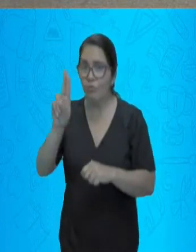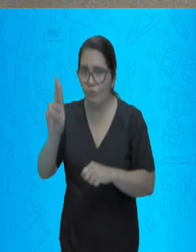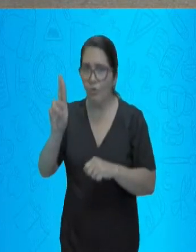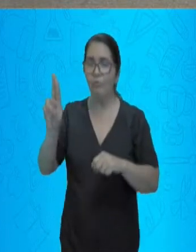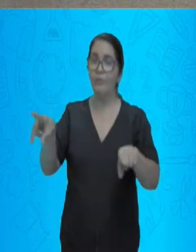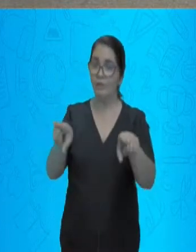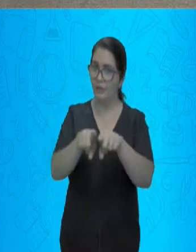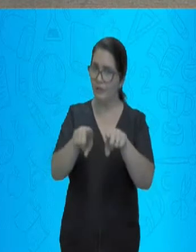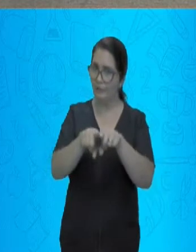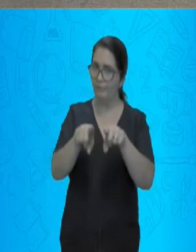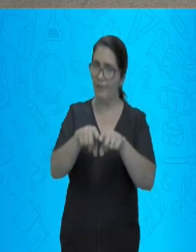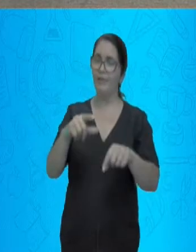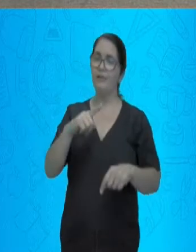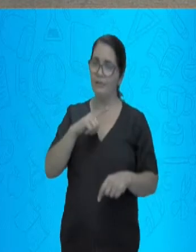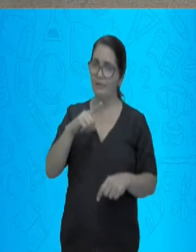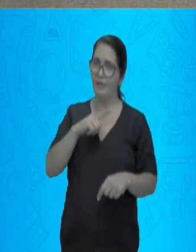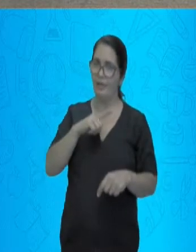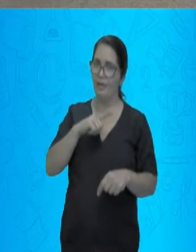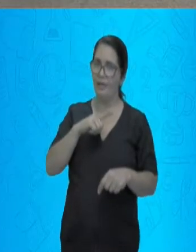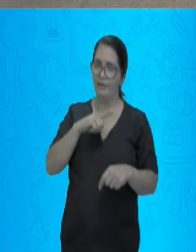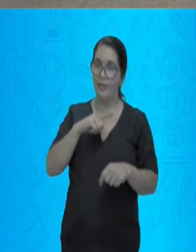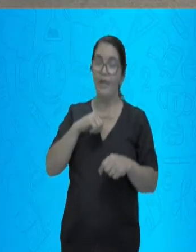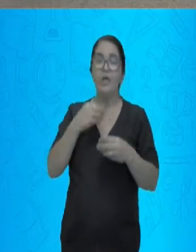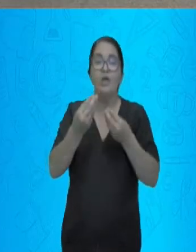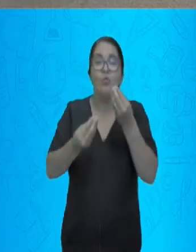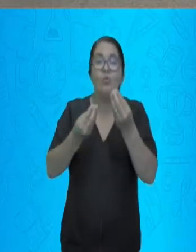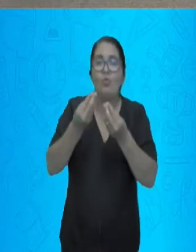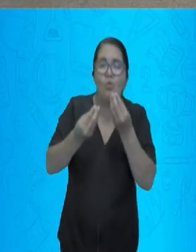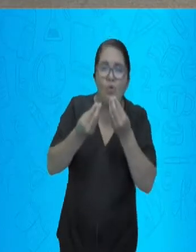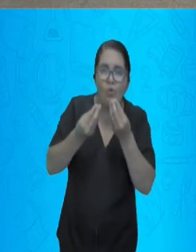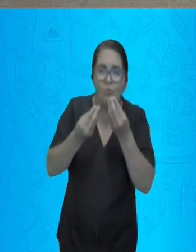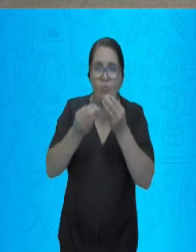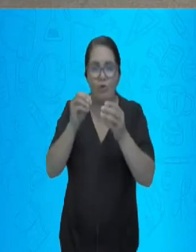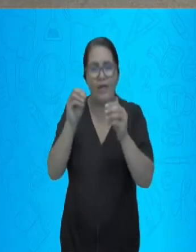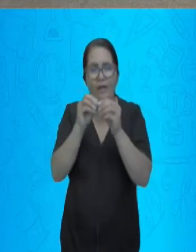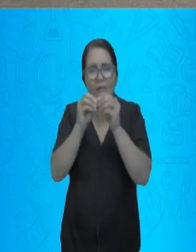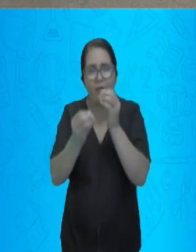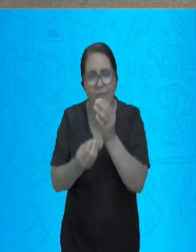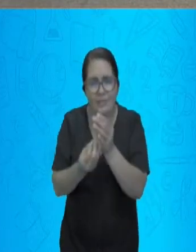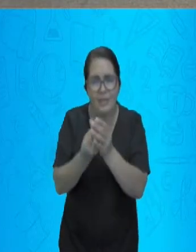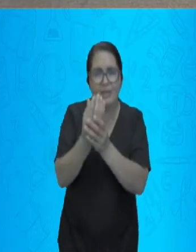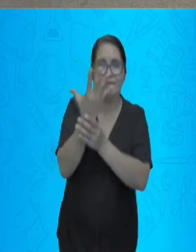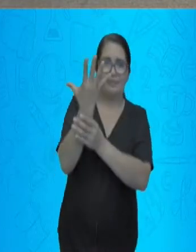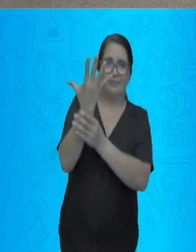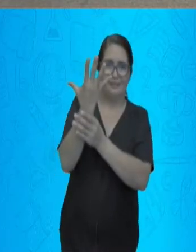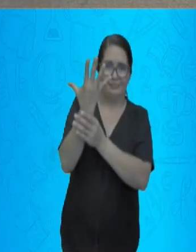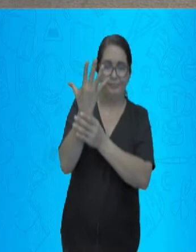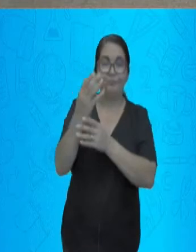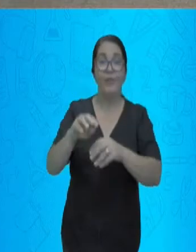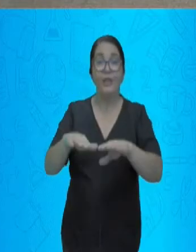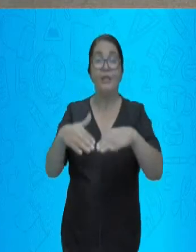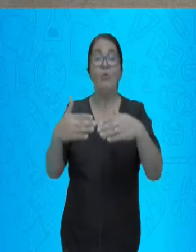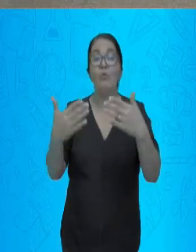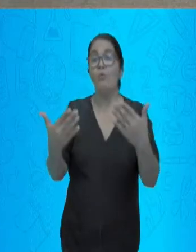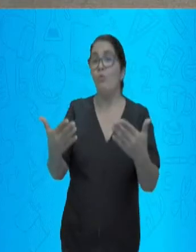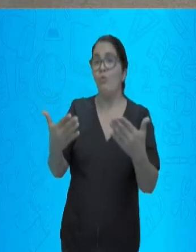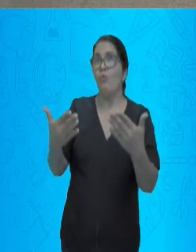ela tem também uma fórmula. Então, quando a gente fala a fórmula química